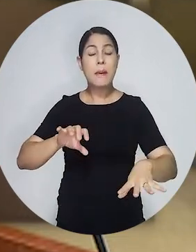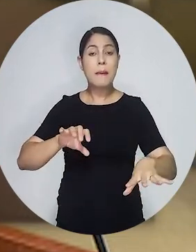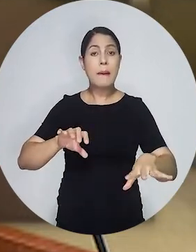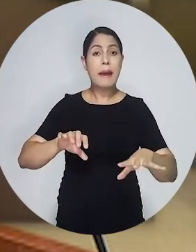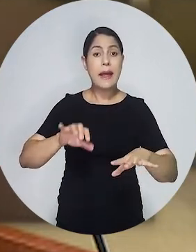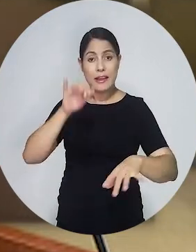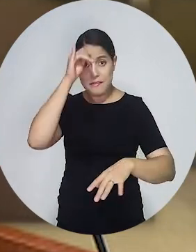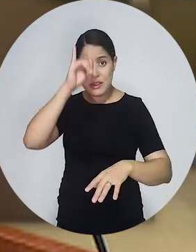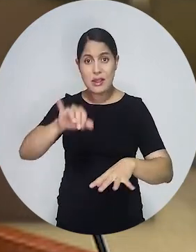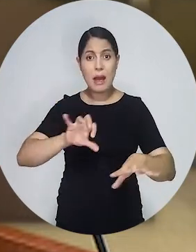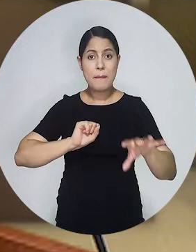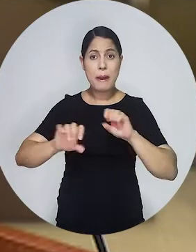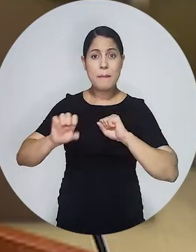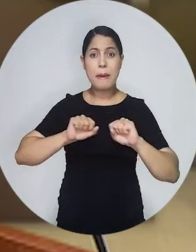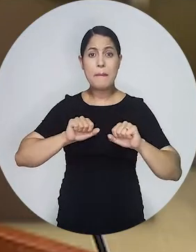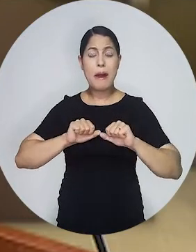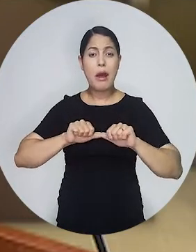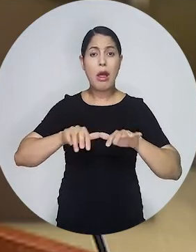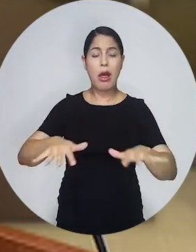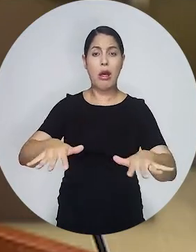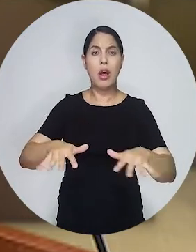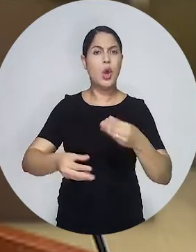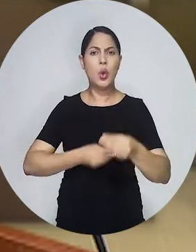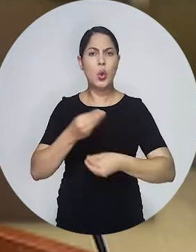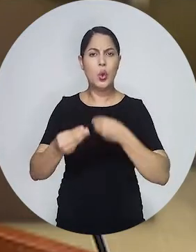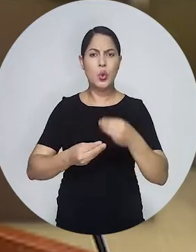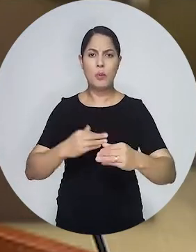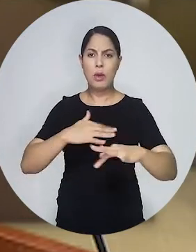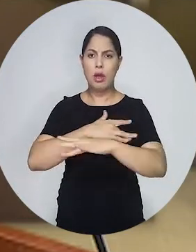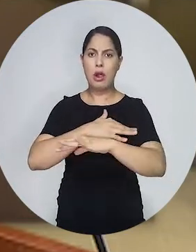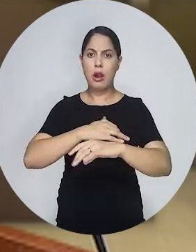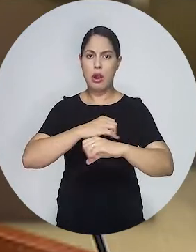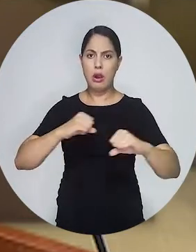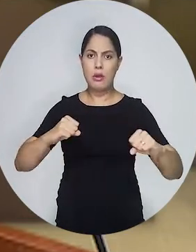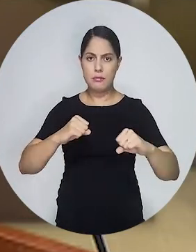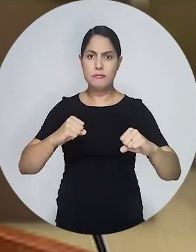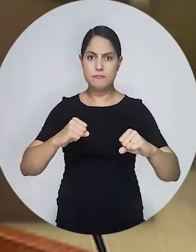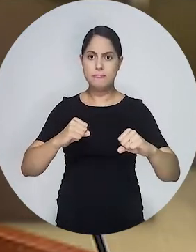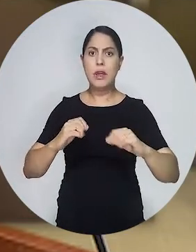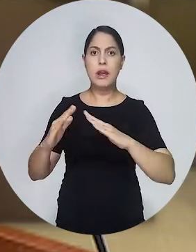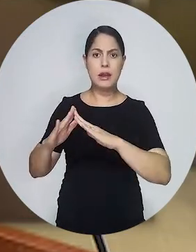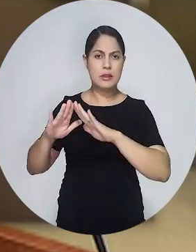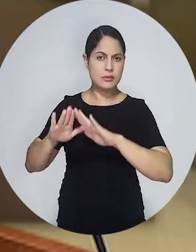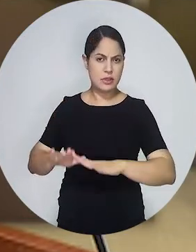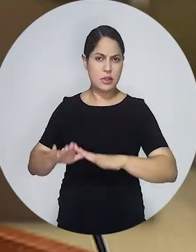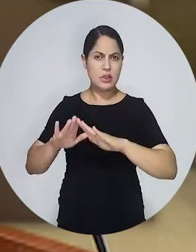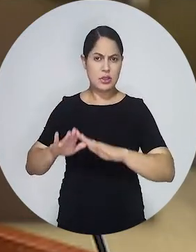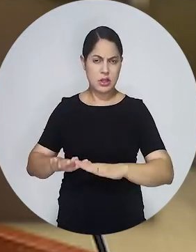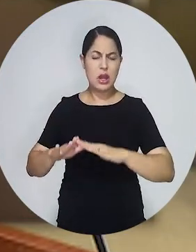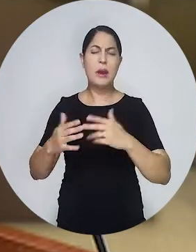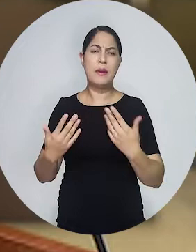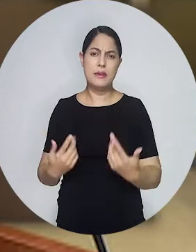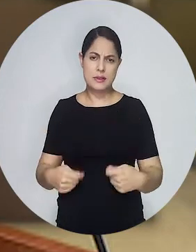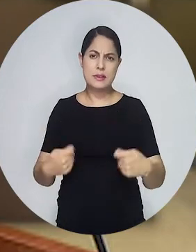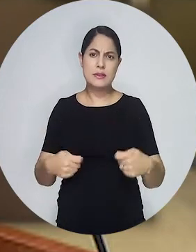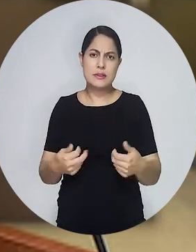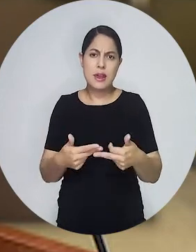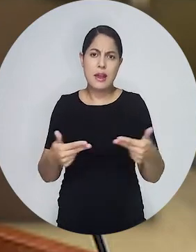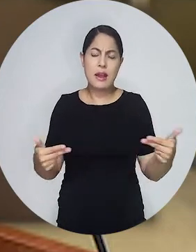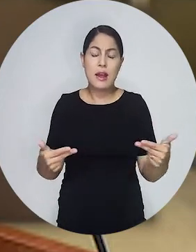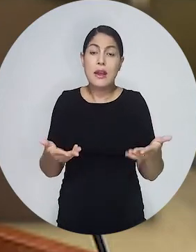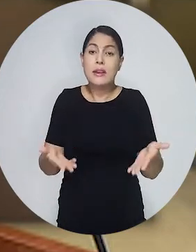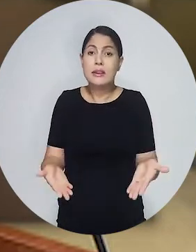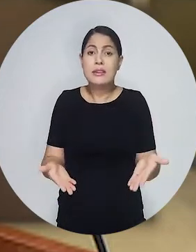medidas para conter a disseminação do coronavírus com o distanciamento social e o isolamento. E nesse período o Poder Judiciário não